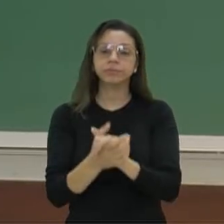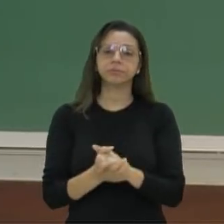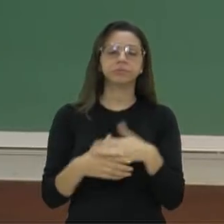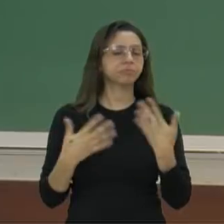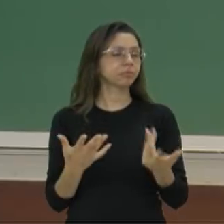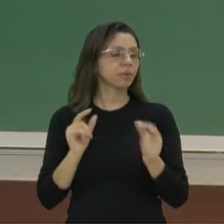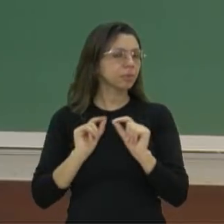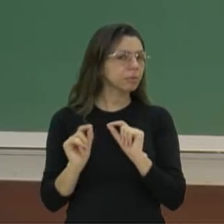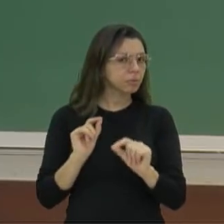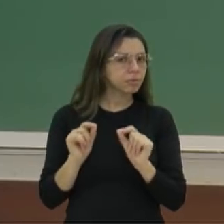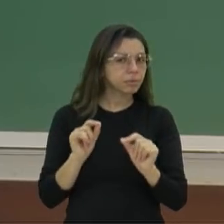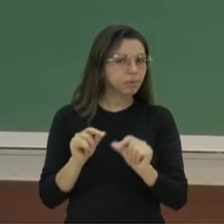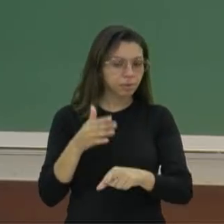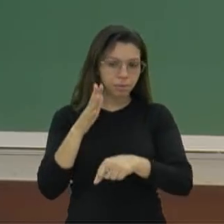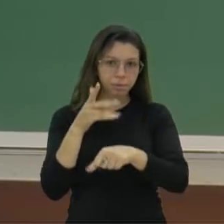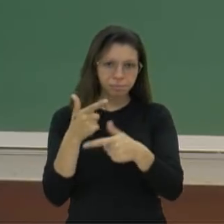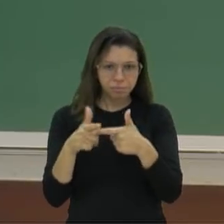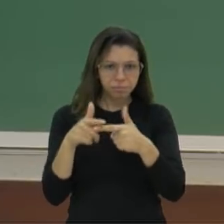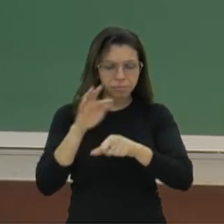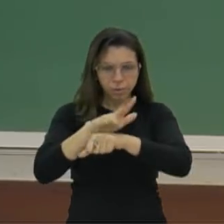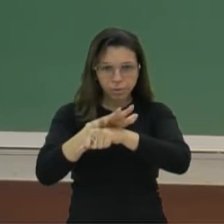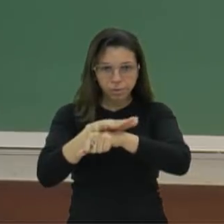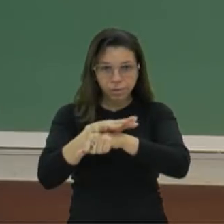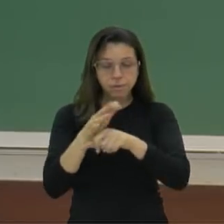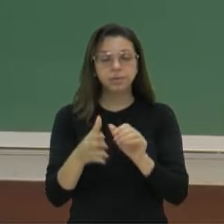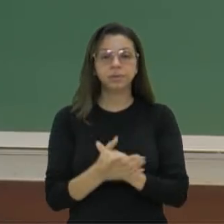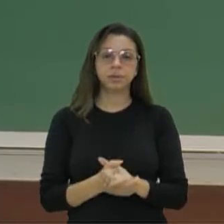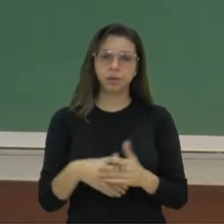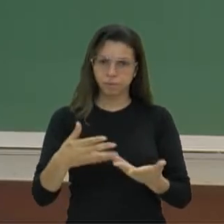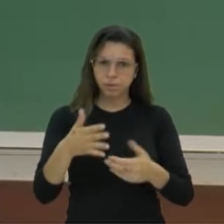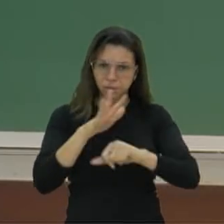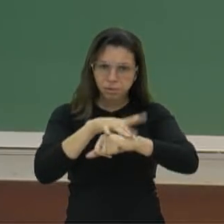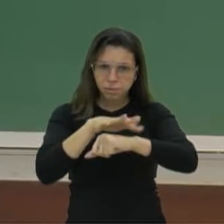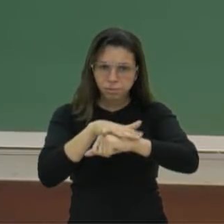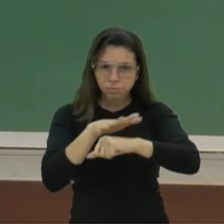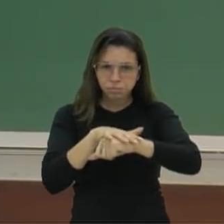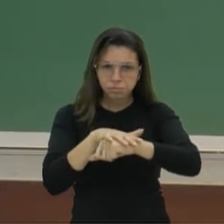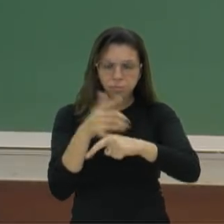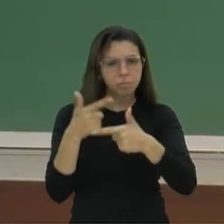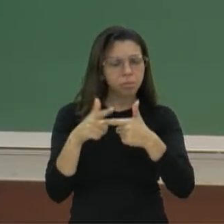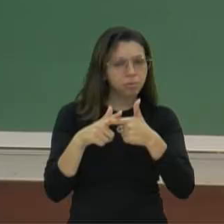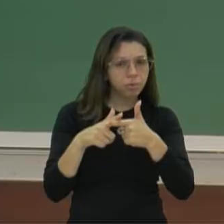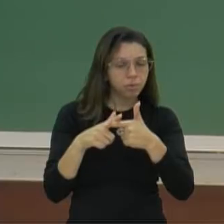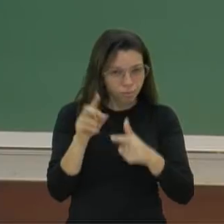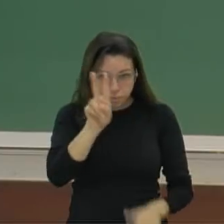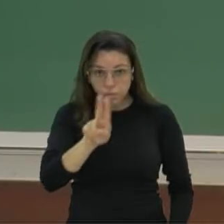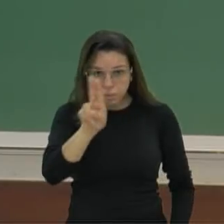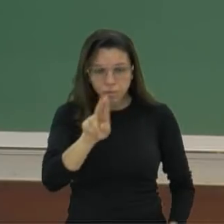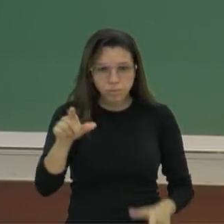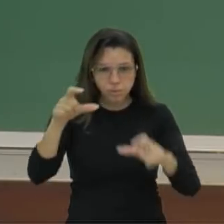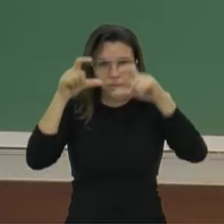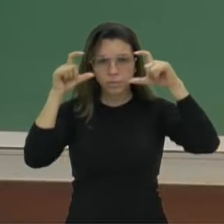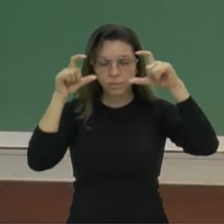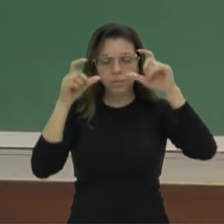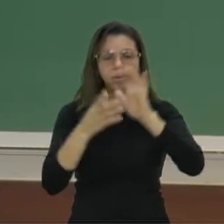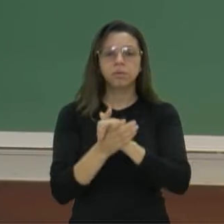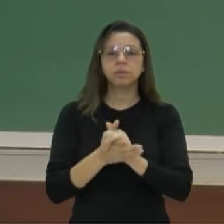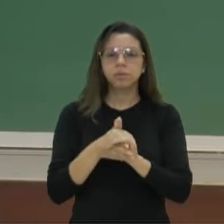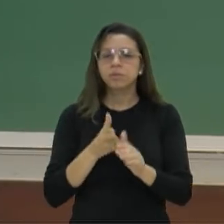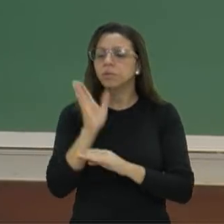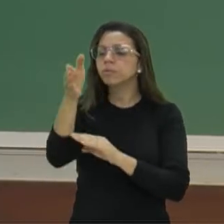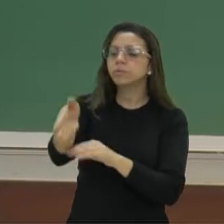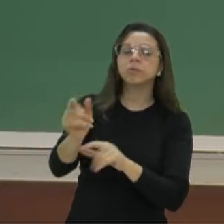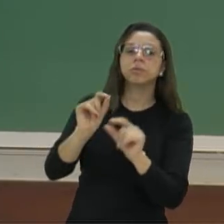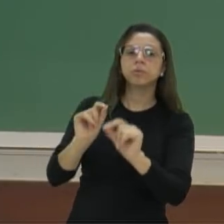popularmente chamados de problemas de visão. Será que você tem algum problema de visão? Você usa óculos? Você está frequentando? Você já